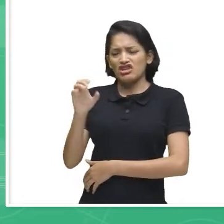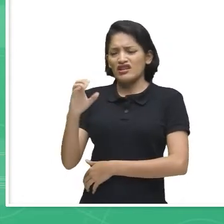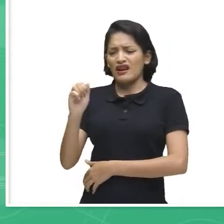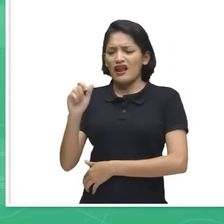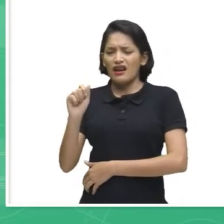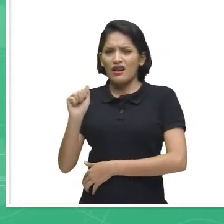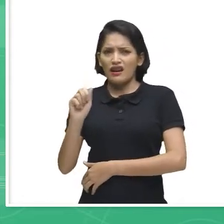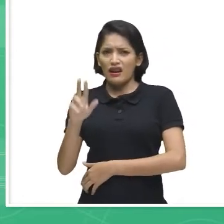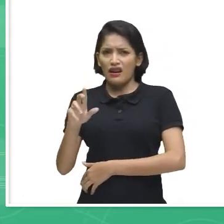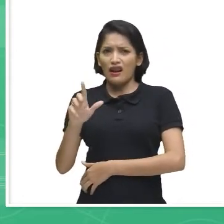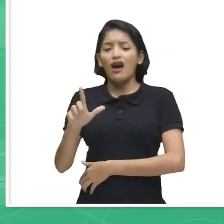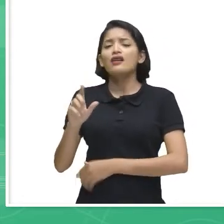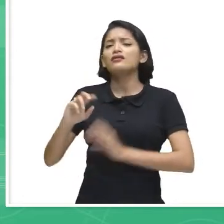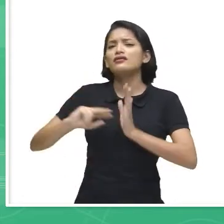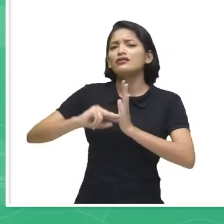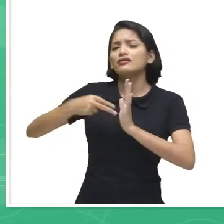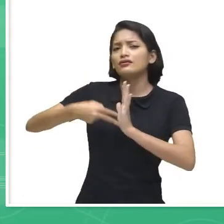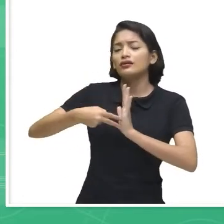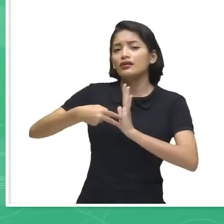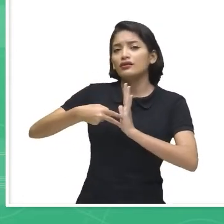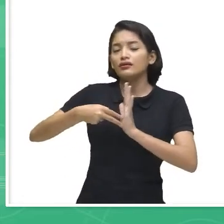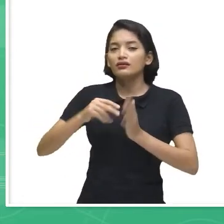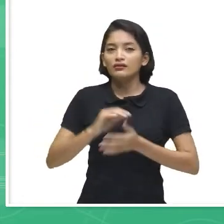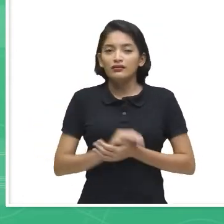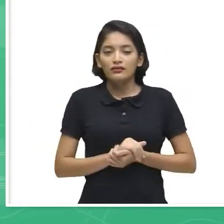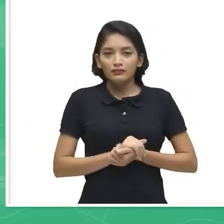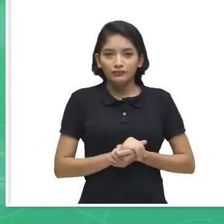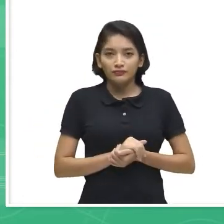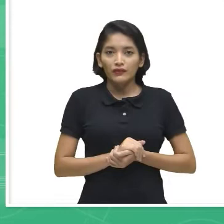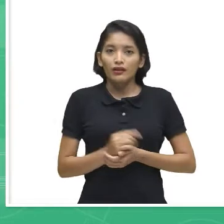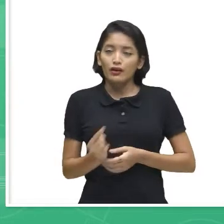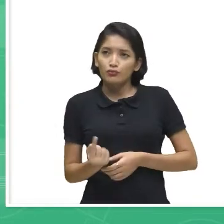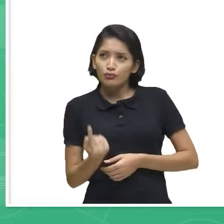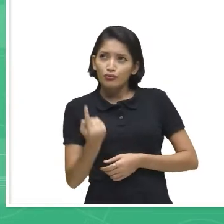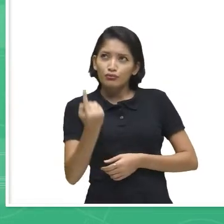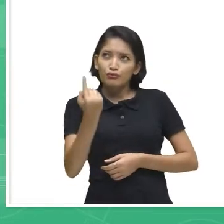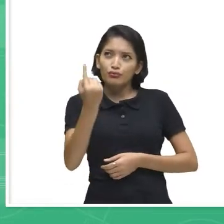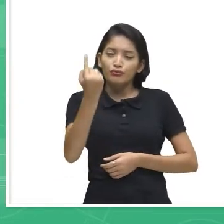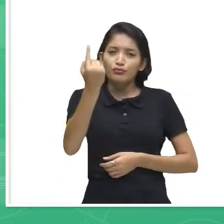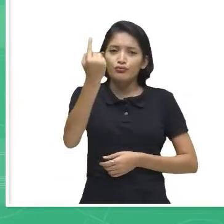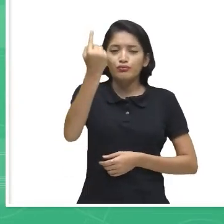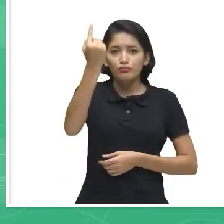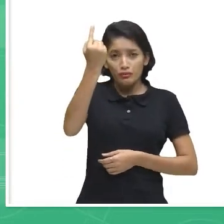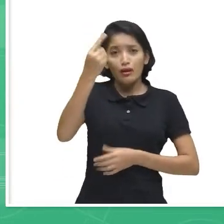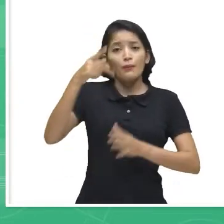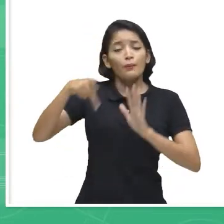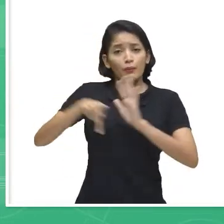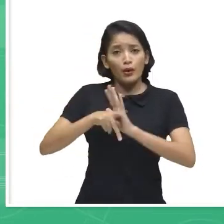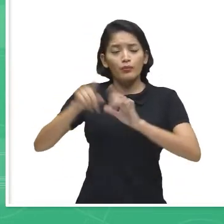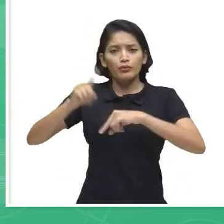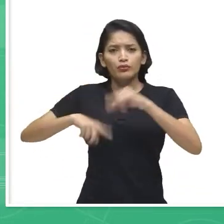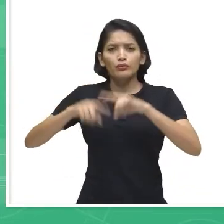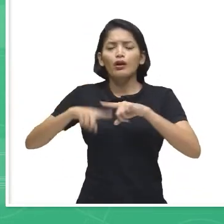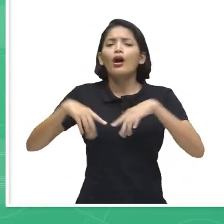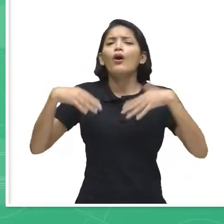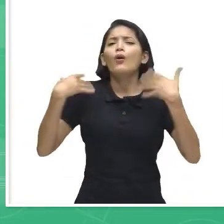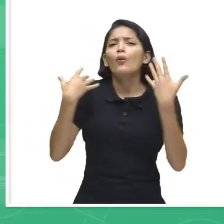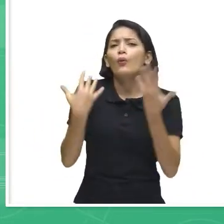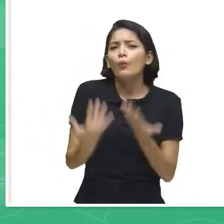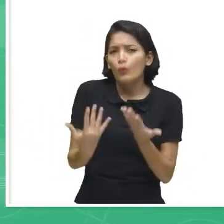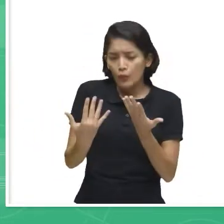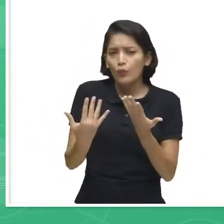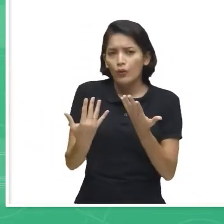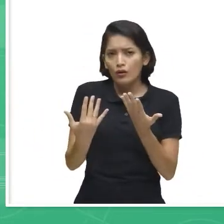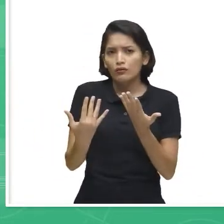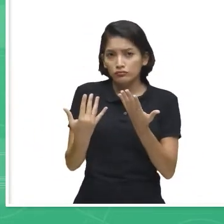Para caracterizá-la, eu só preciso da intensidade, ou seja, de um número e de uma unidade. Qual é a unidade do potencial elétrico?